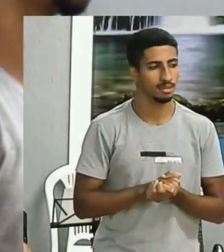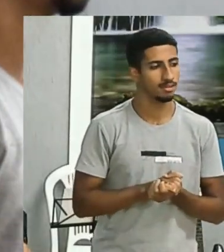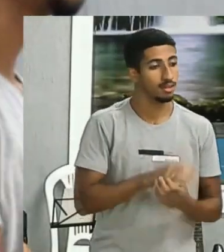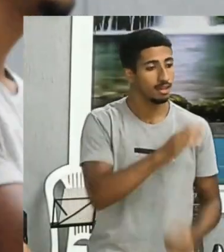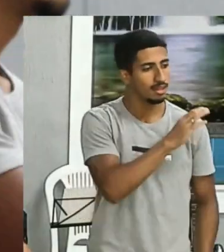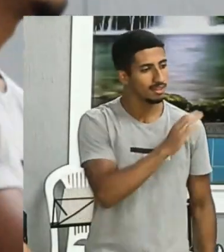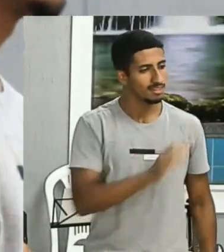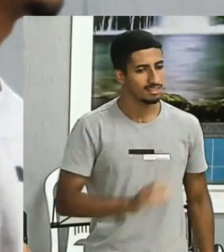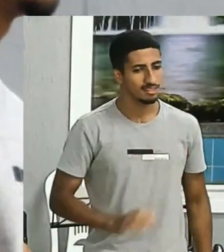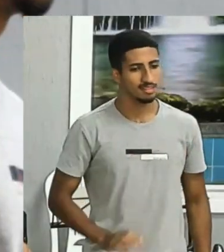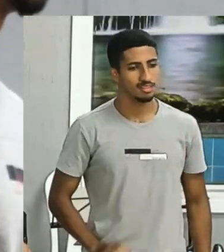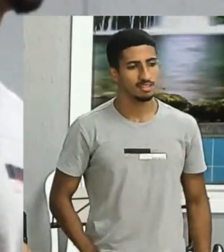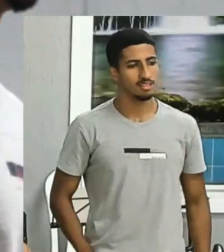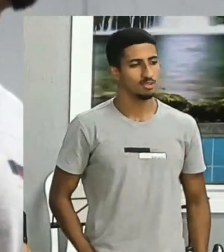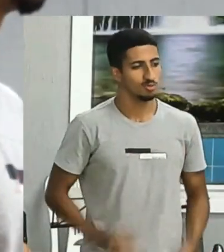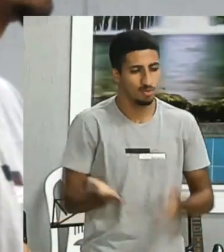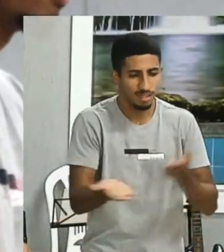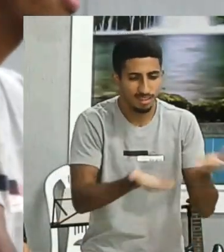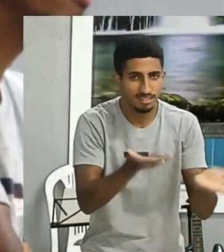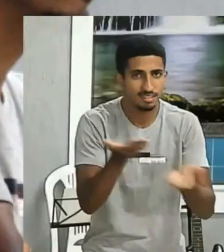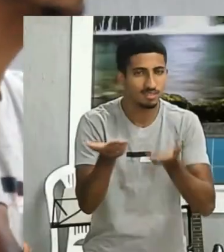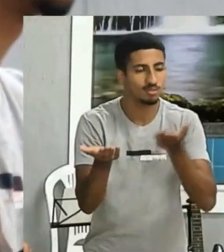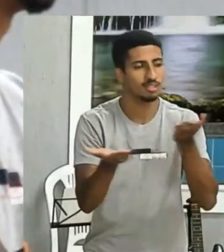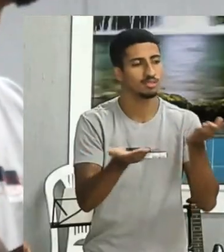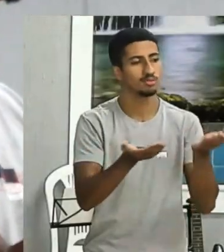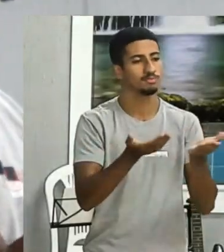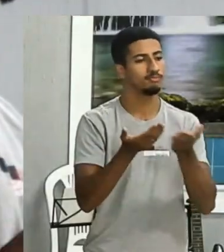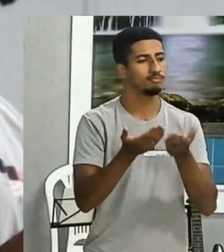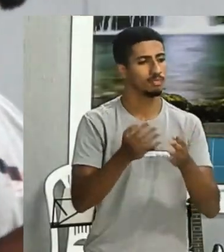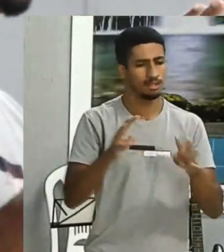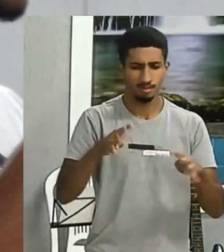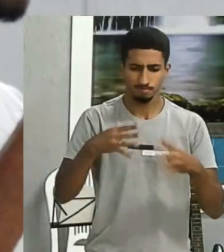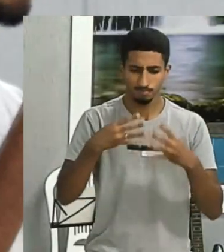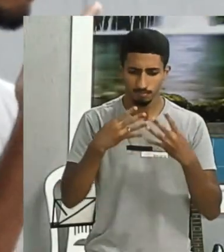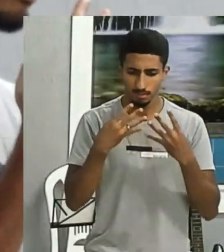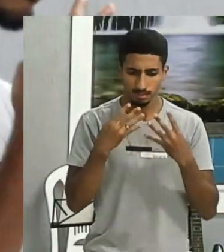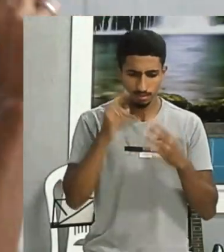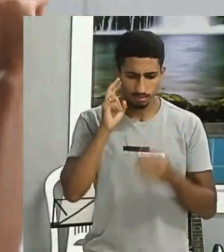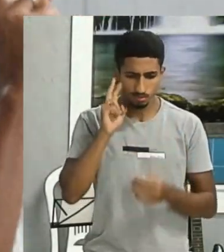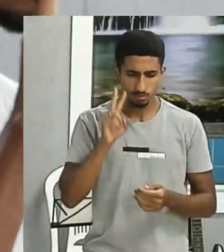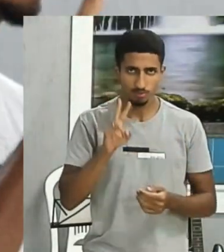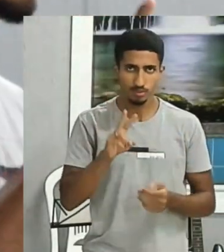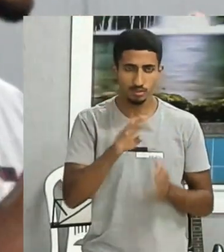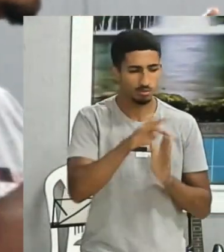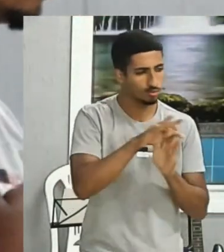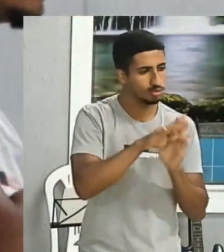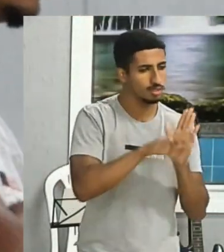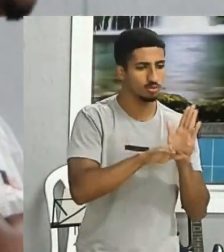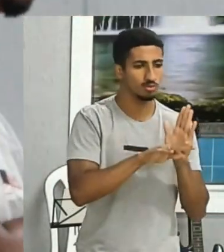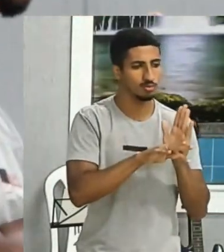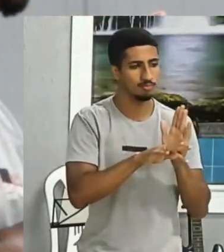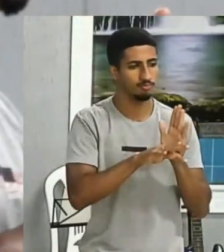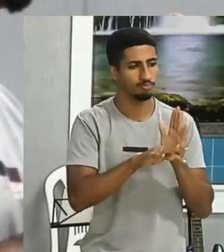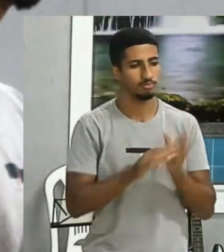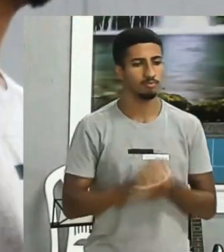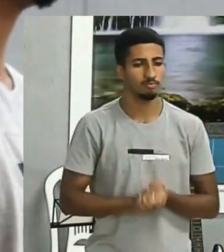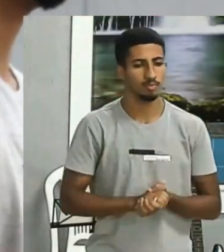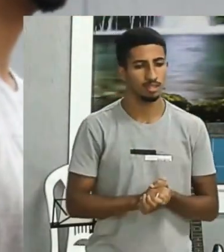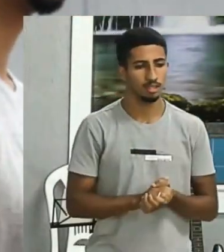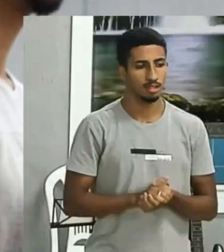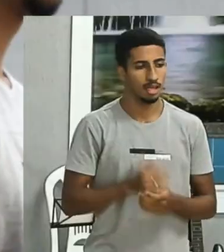Cristo está sendo exaltado. Interessante que a partir da segunda parte desse versículo